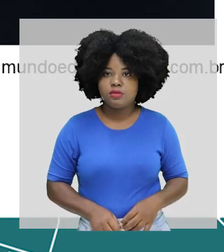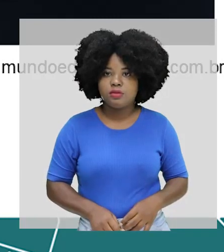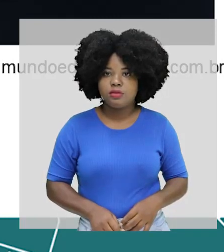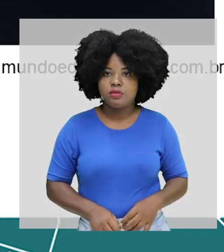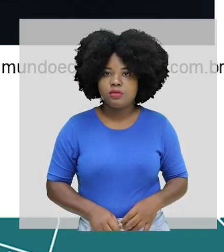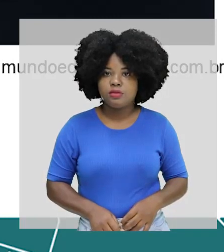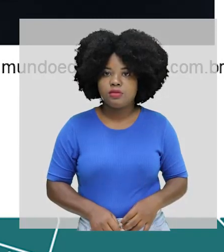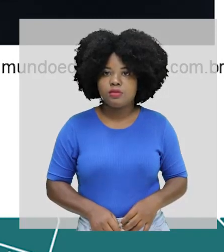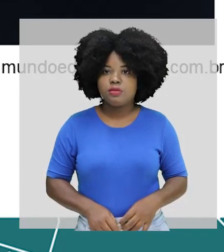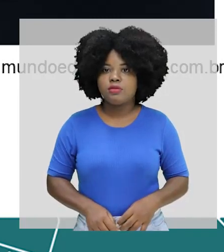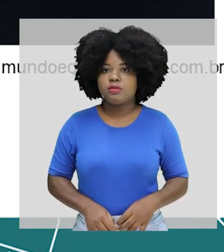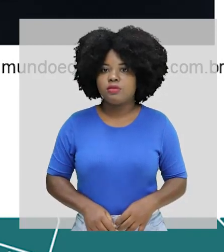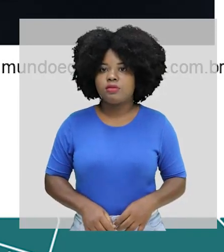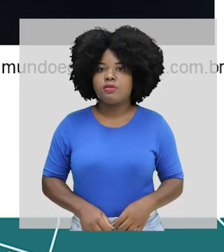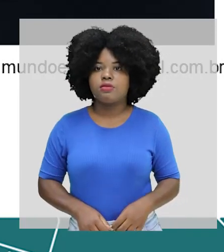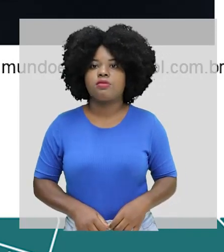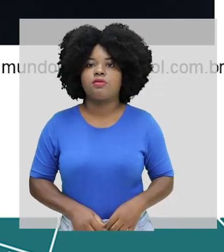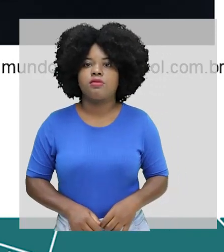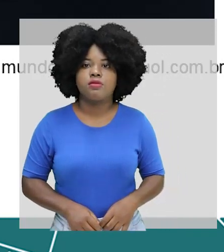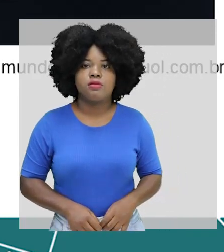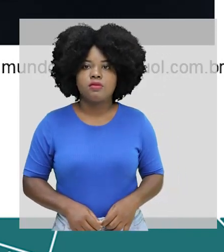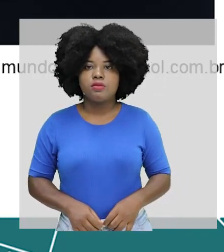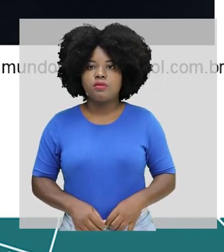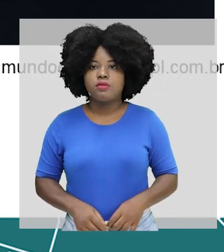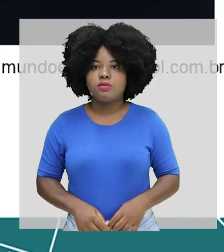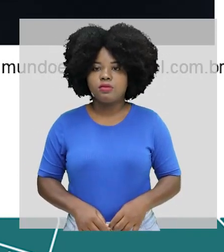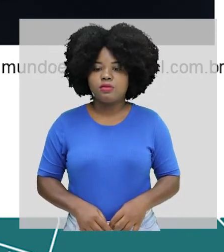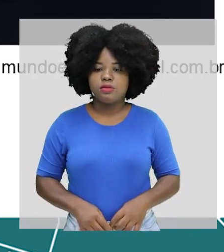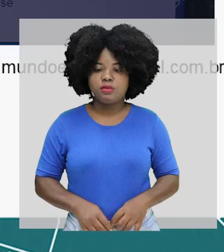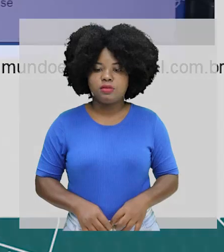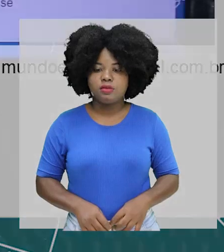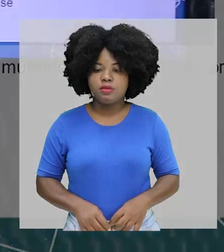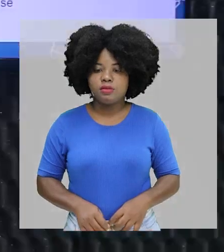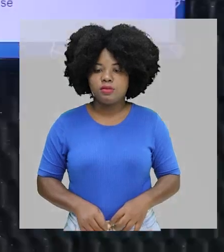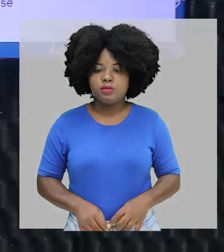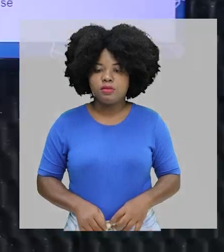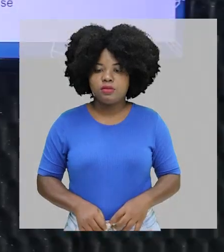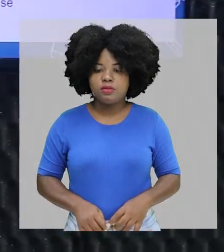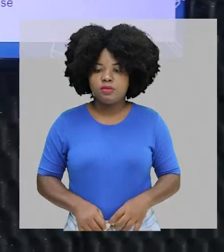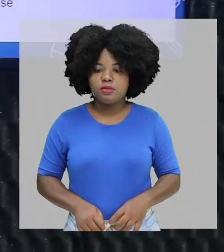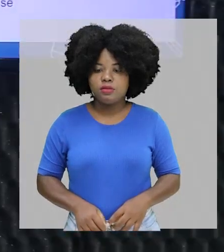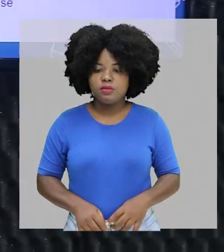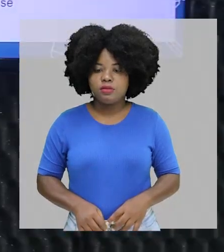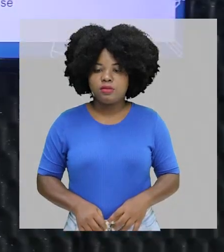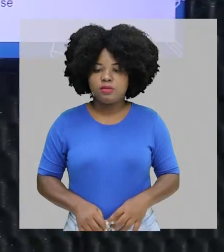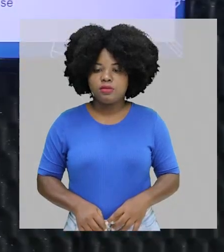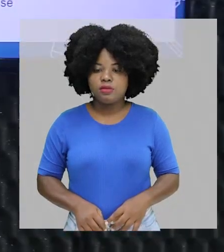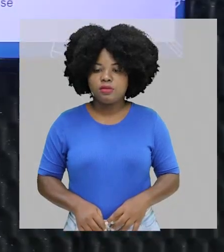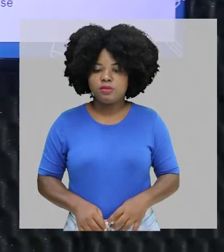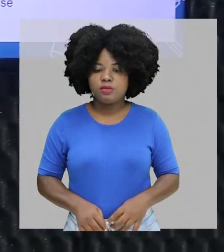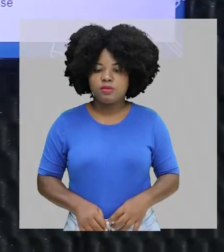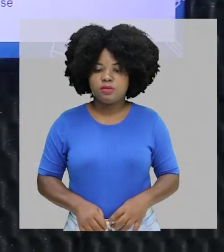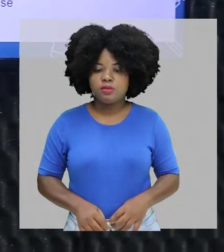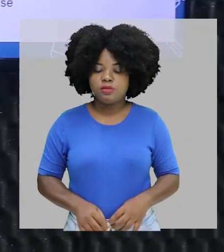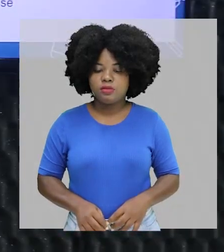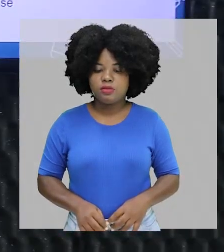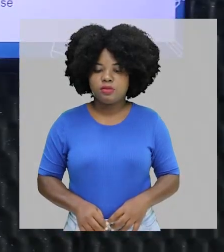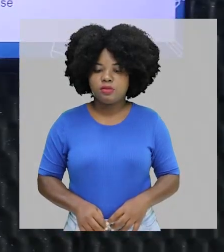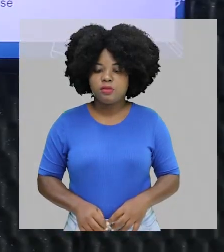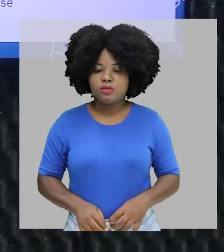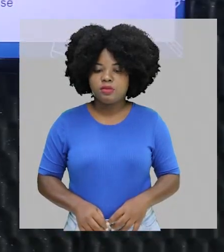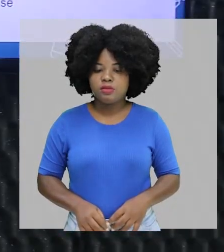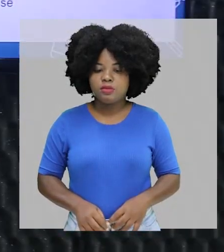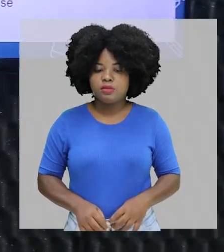atravessar tecidos de menor densidade. Ele é absorvido pelas partes mais densas do corpo, por